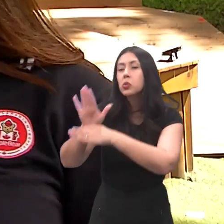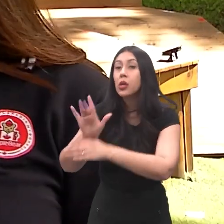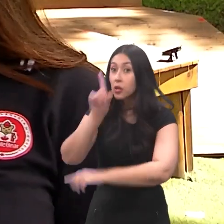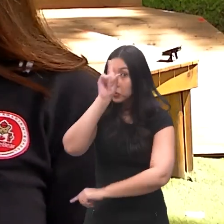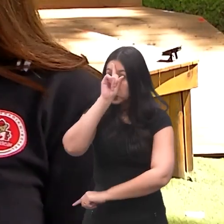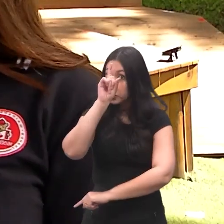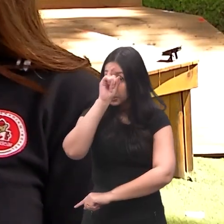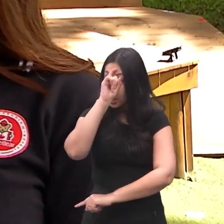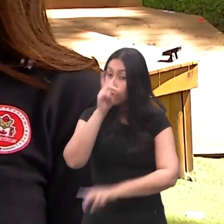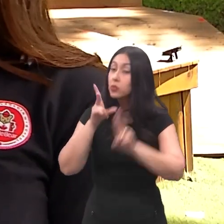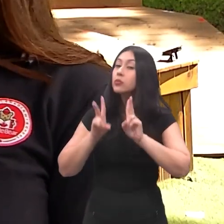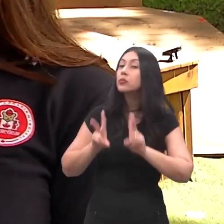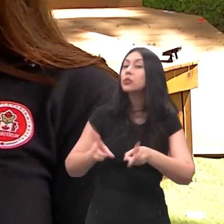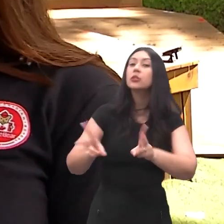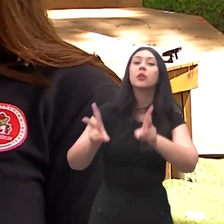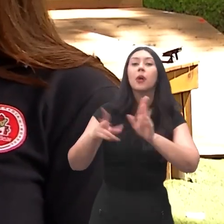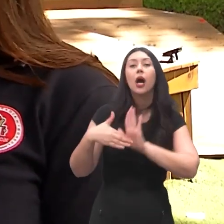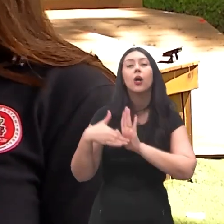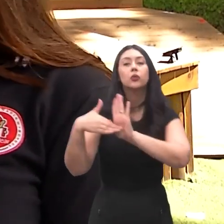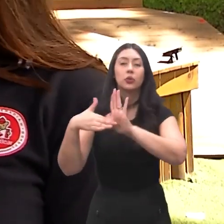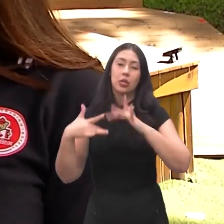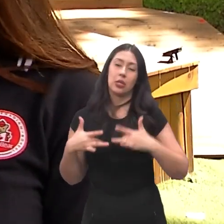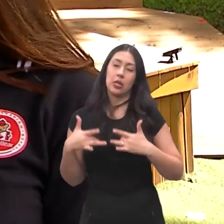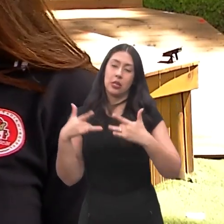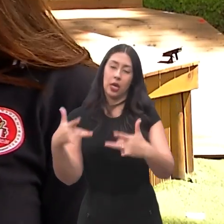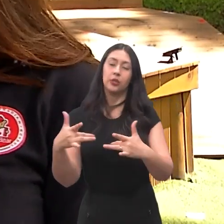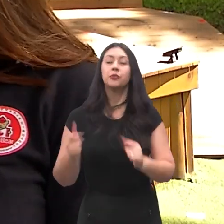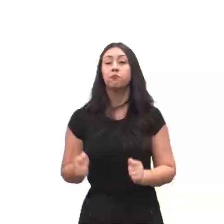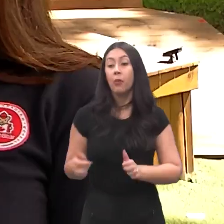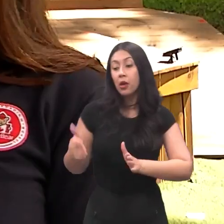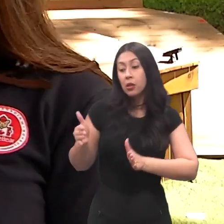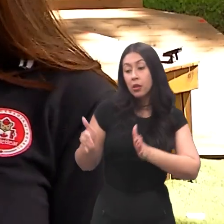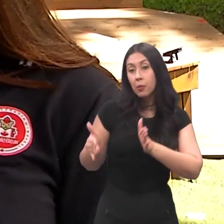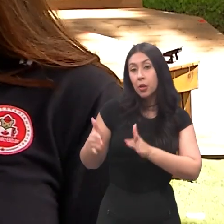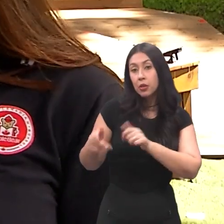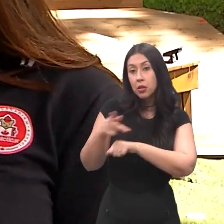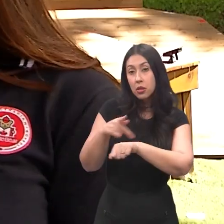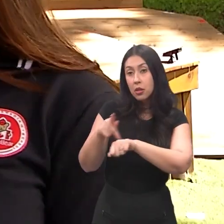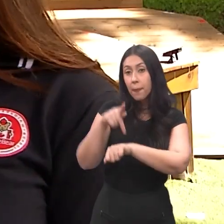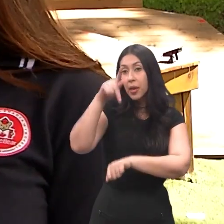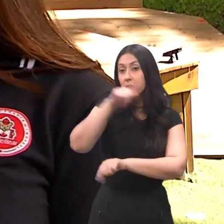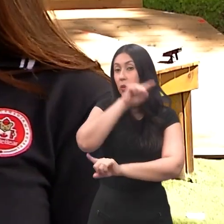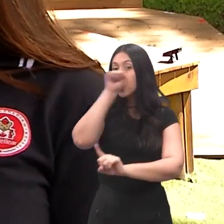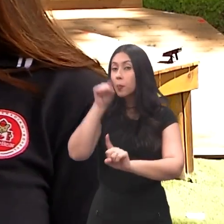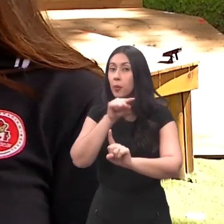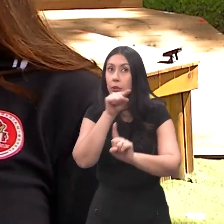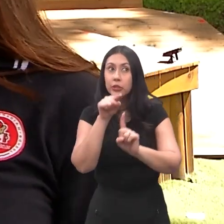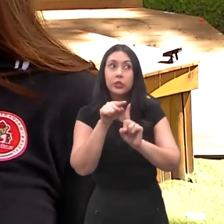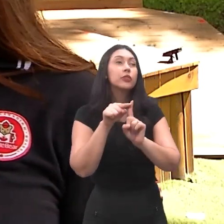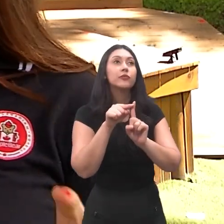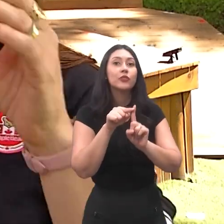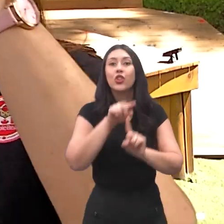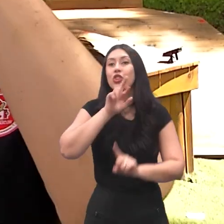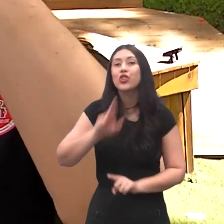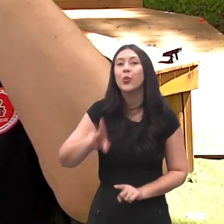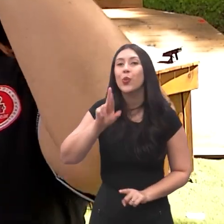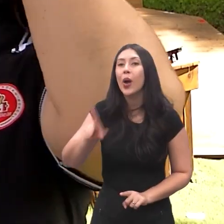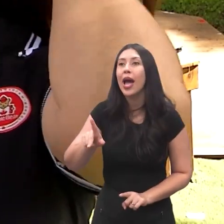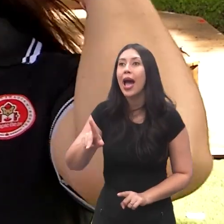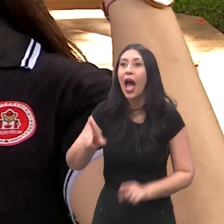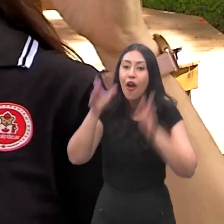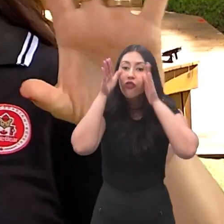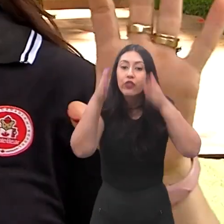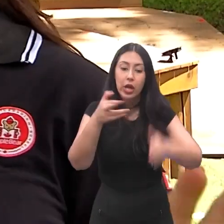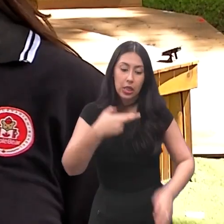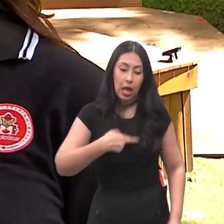para ajudar hospitais, sempre trabalhando essa questão de solidariedade. E durante a Páscoa, o nosso objetivo não é